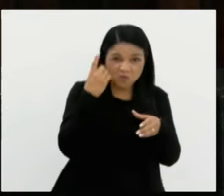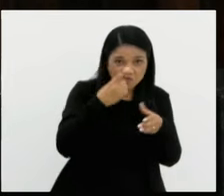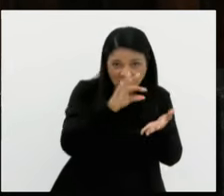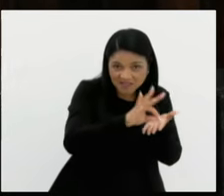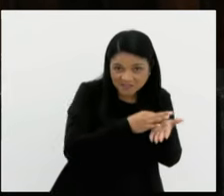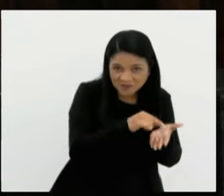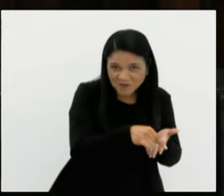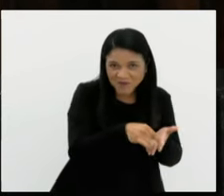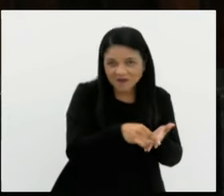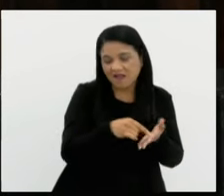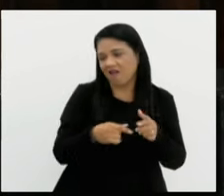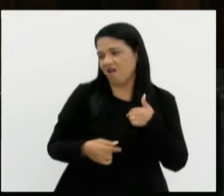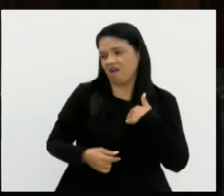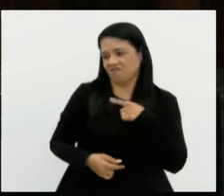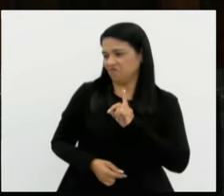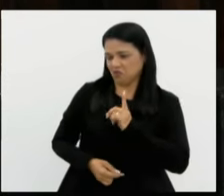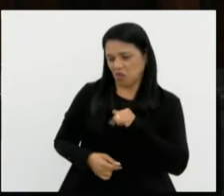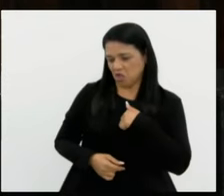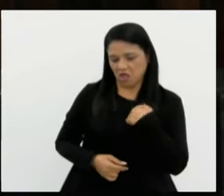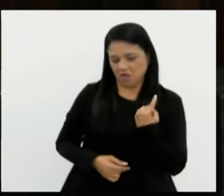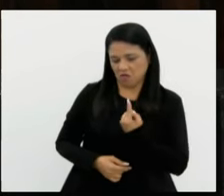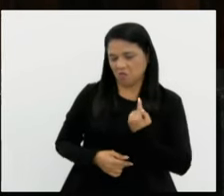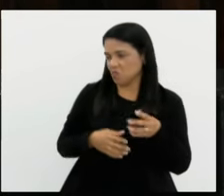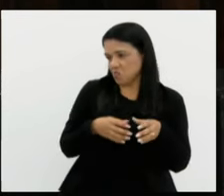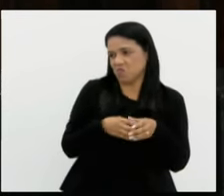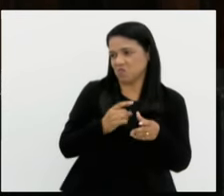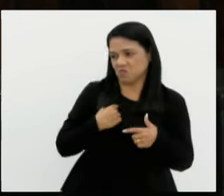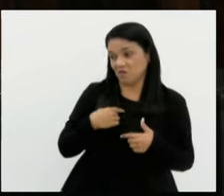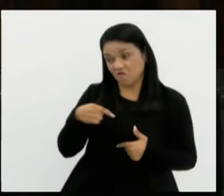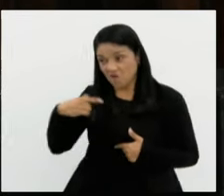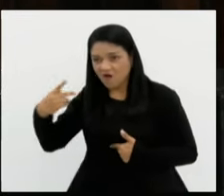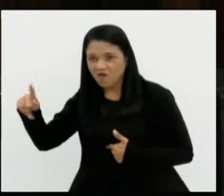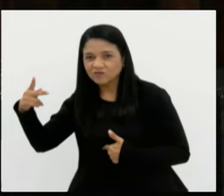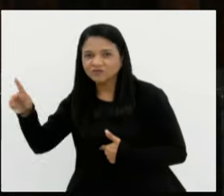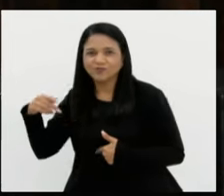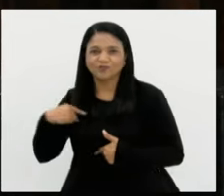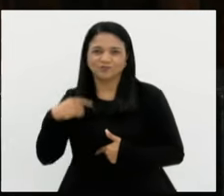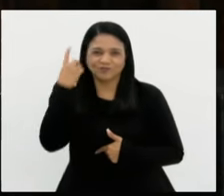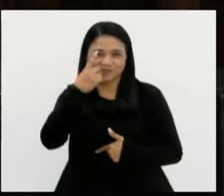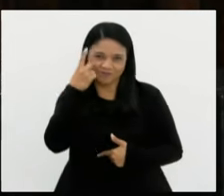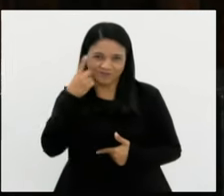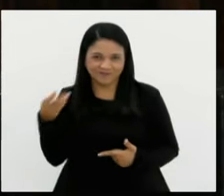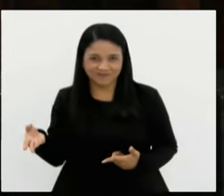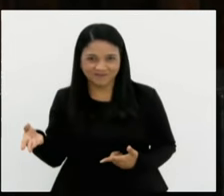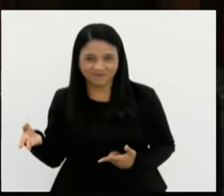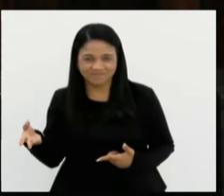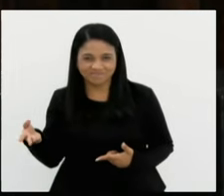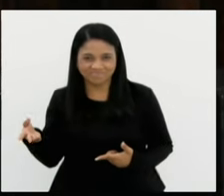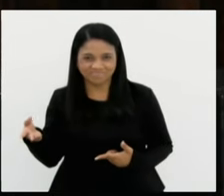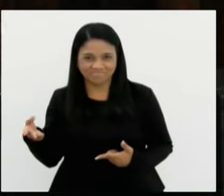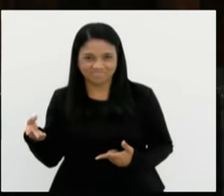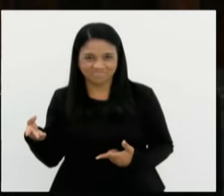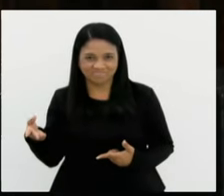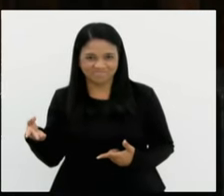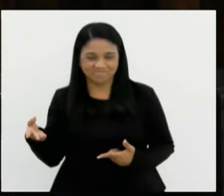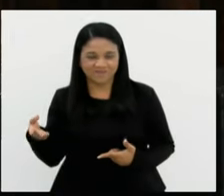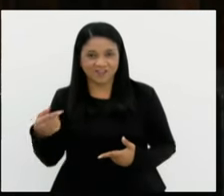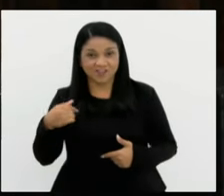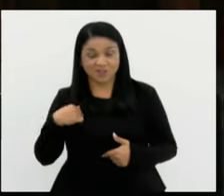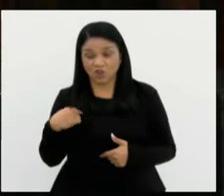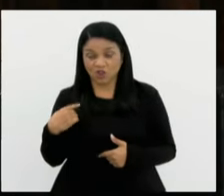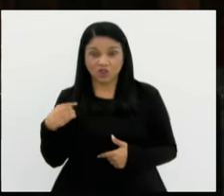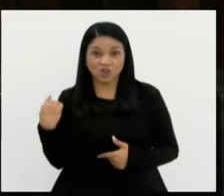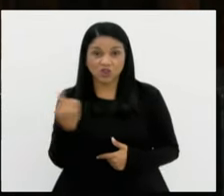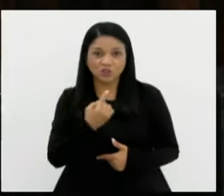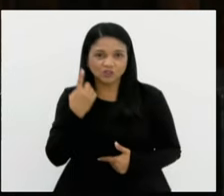seja, um grupo pequeno de colegas jogando os demais, a maioria dessa casa, aos leões. Mas a política é para quem